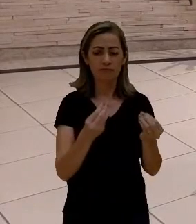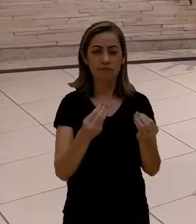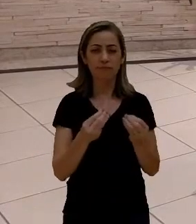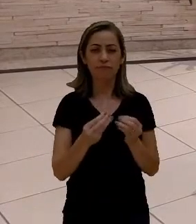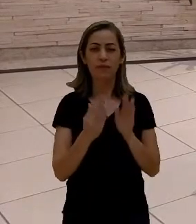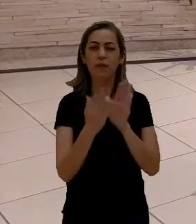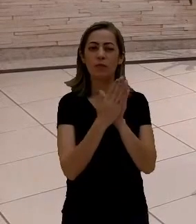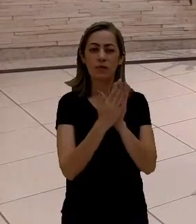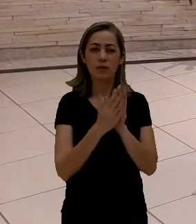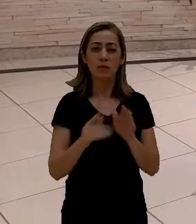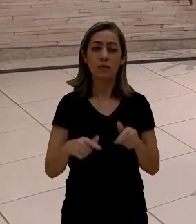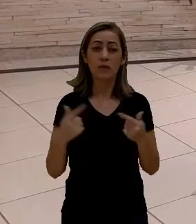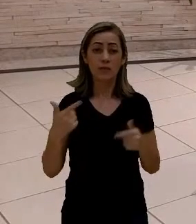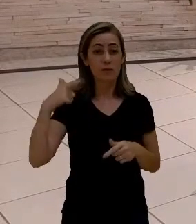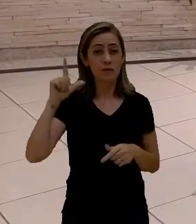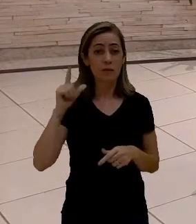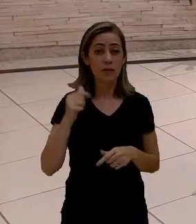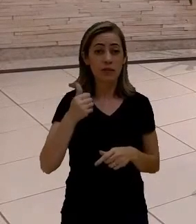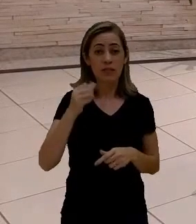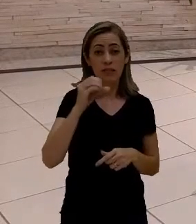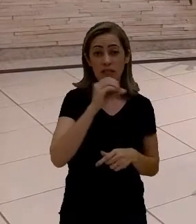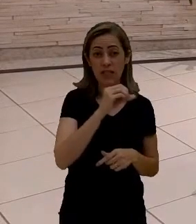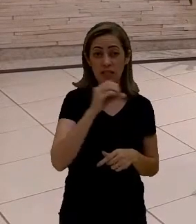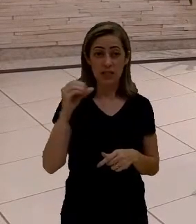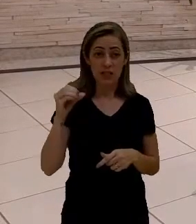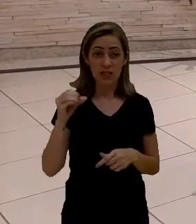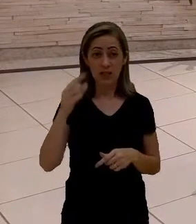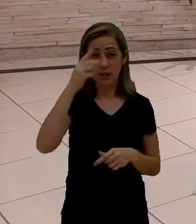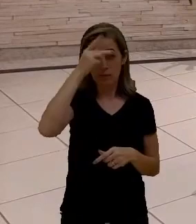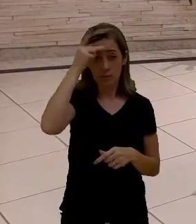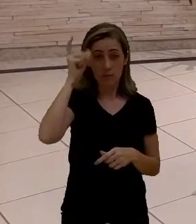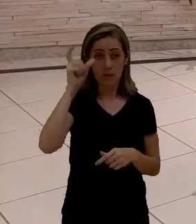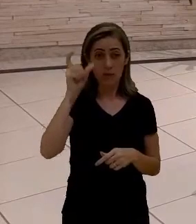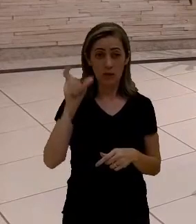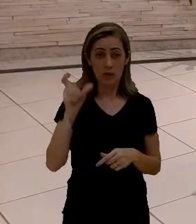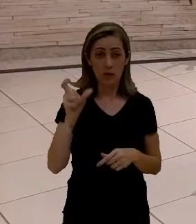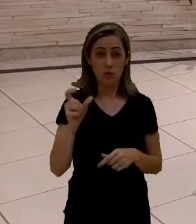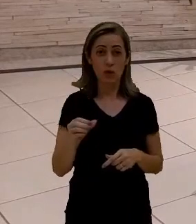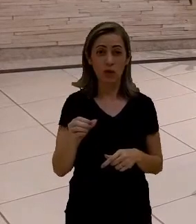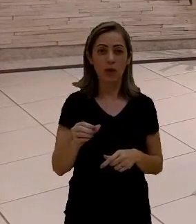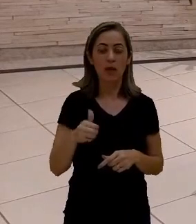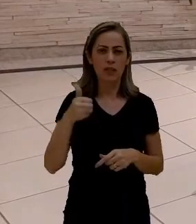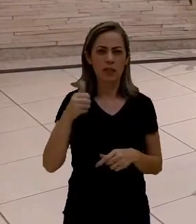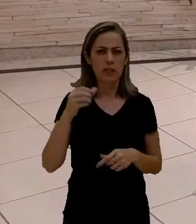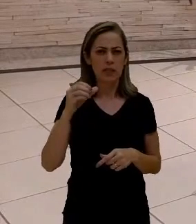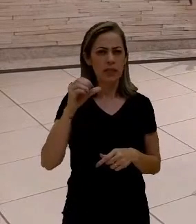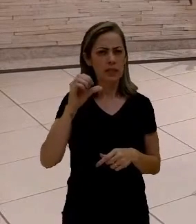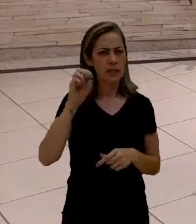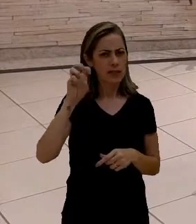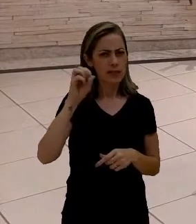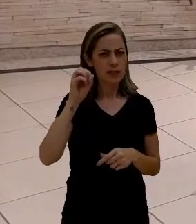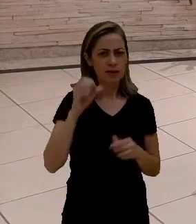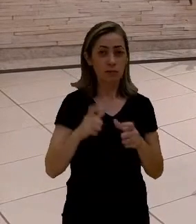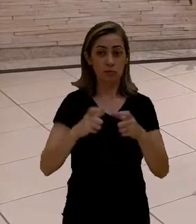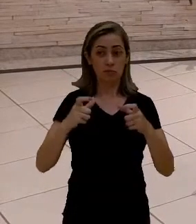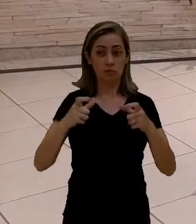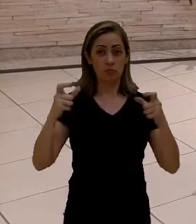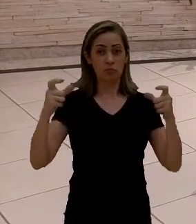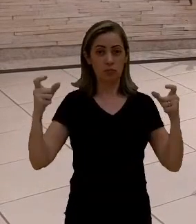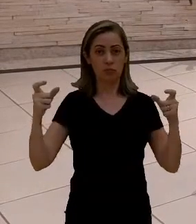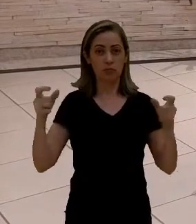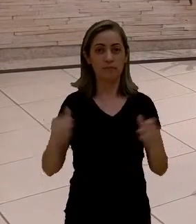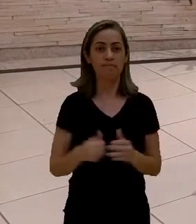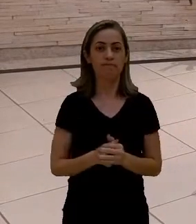100 pessoas no meio da missa a gente tinha sendo 50 Depois tinha 200 e ela ia crescendo conforme a missa ia andando